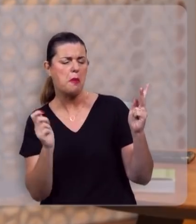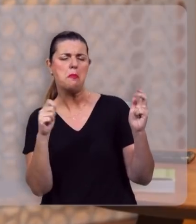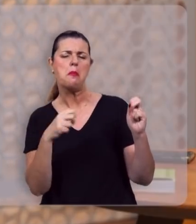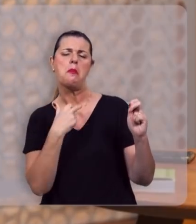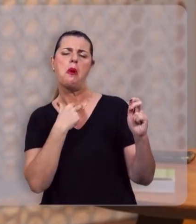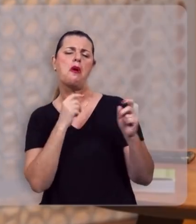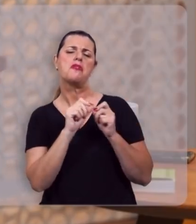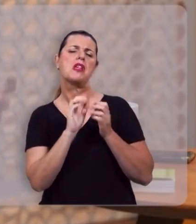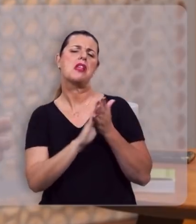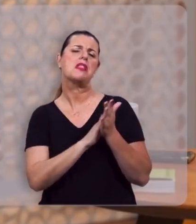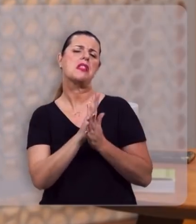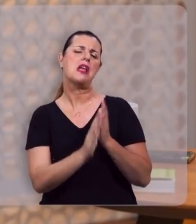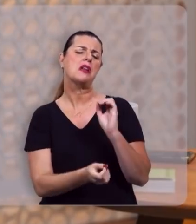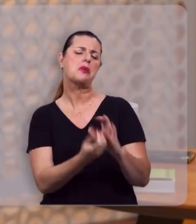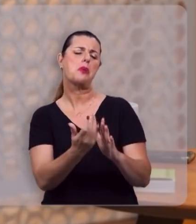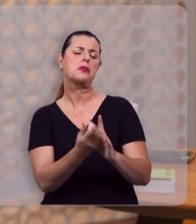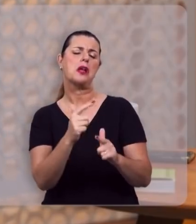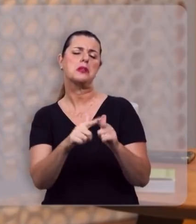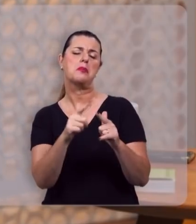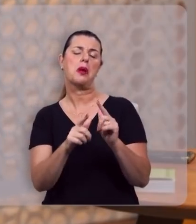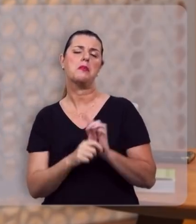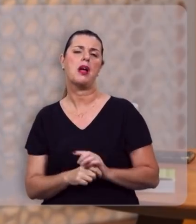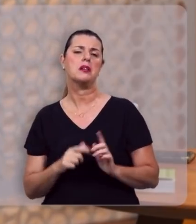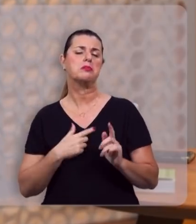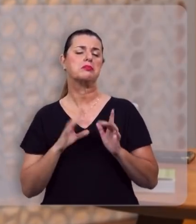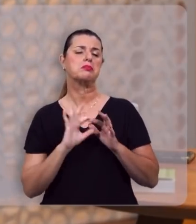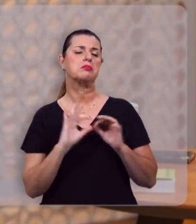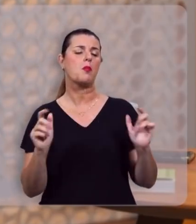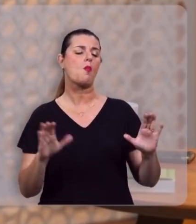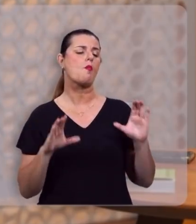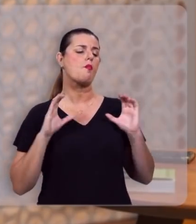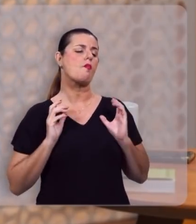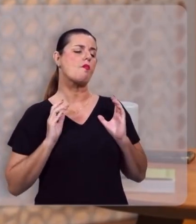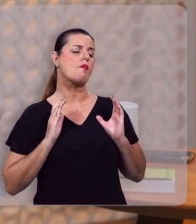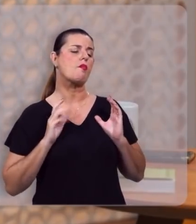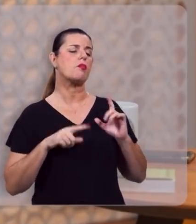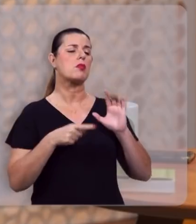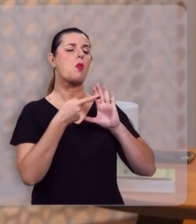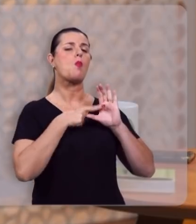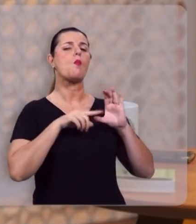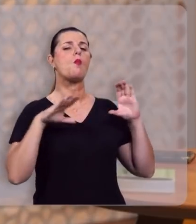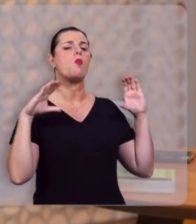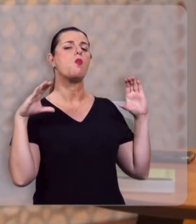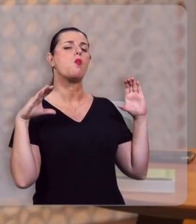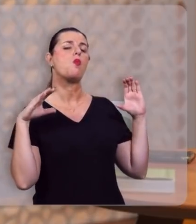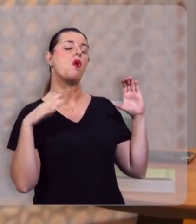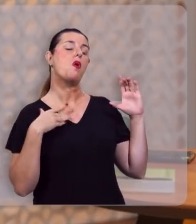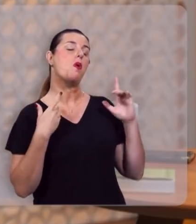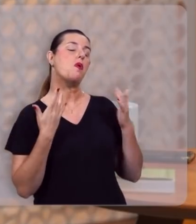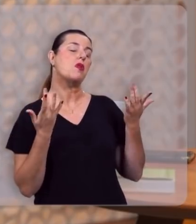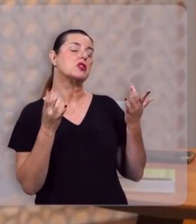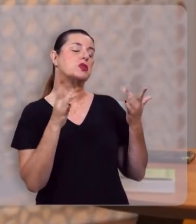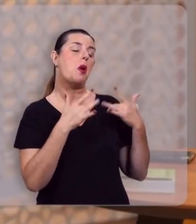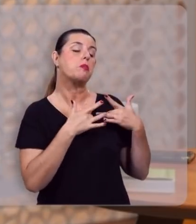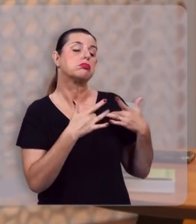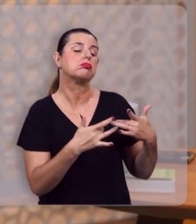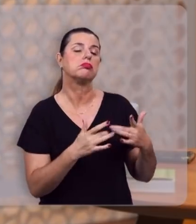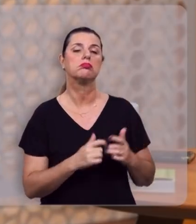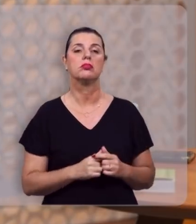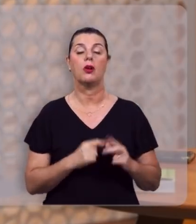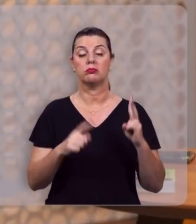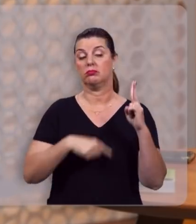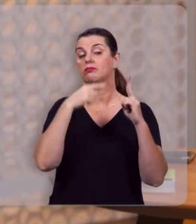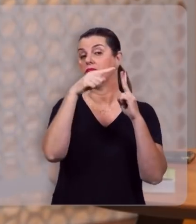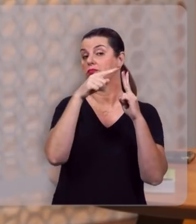fazer nada diante desses problemas e simplesmente ele se compadece. Ou a outra perspectiva é